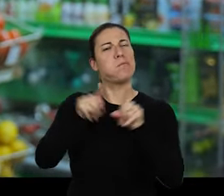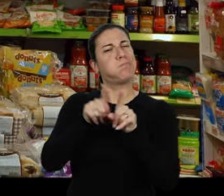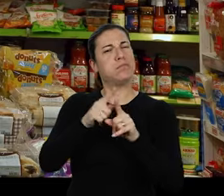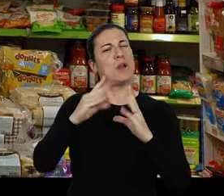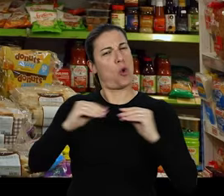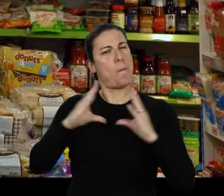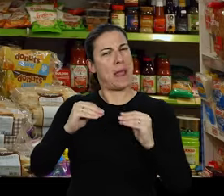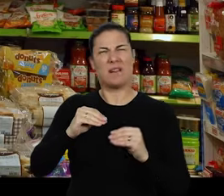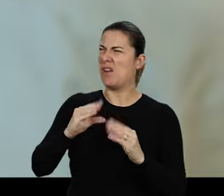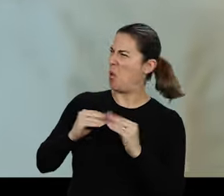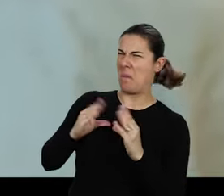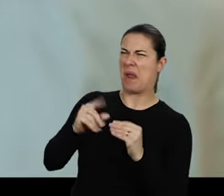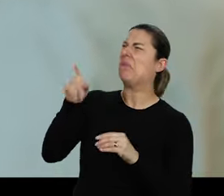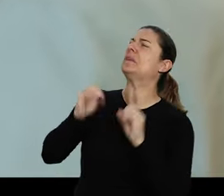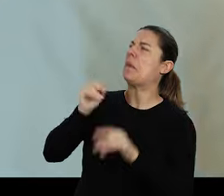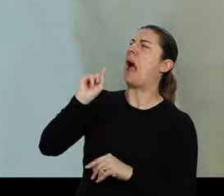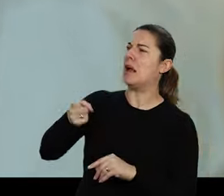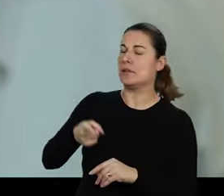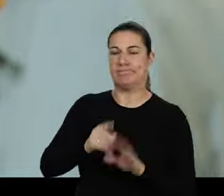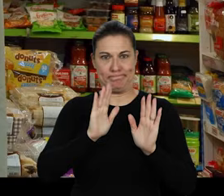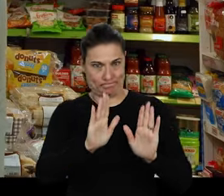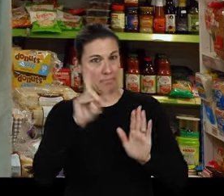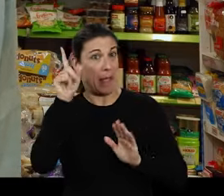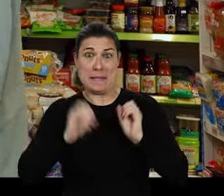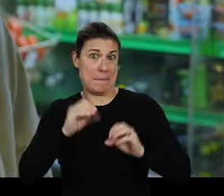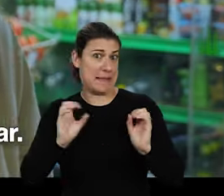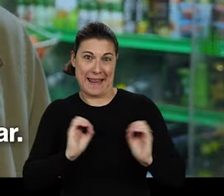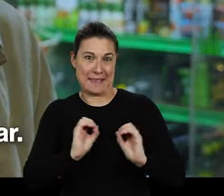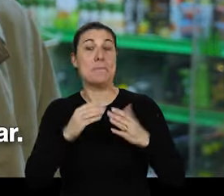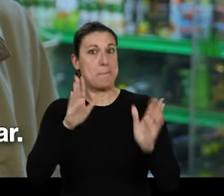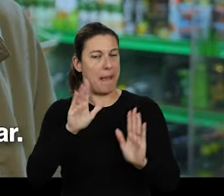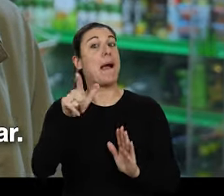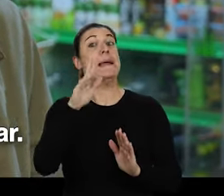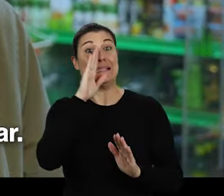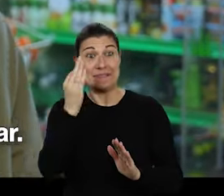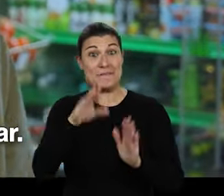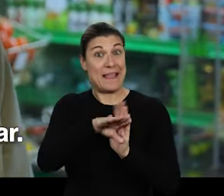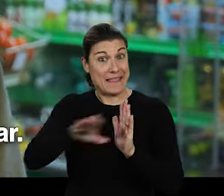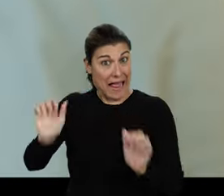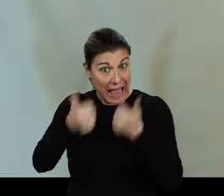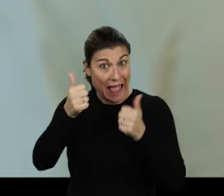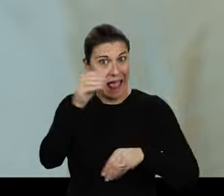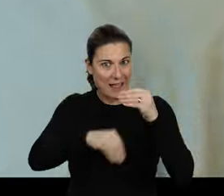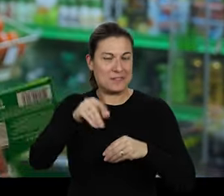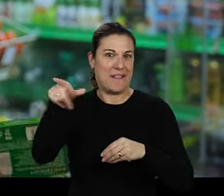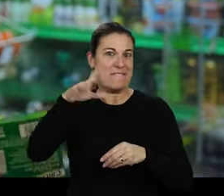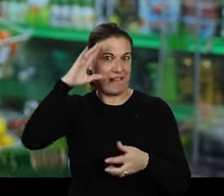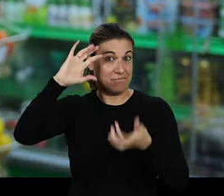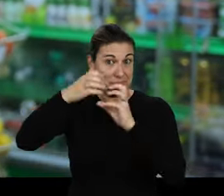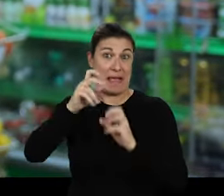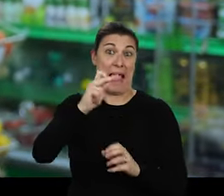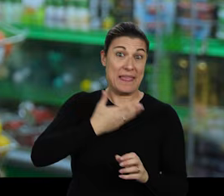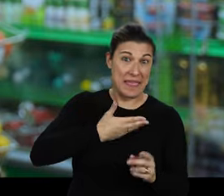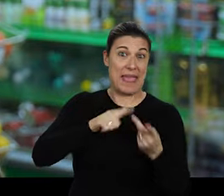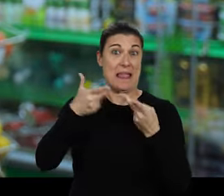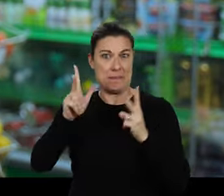Roménia. Está a ver? A Roménia? Então o que é que se passa lá? Não se passa nada. Olha, mas se a direita ganhar as eleições vai-se passar. Dá adeus, liberais.